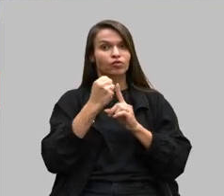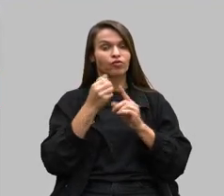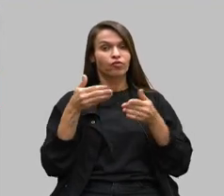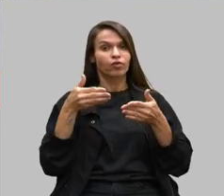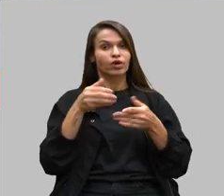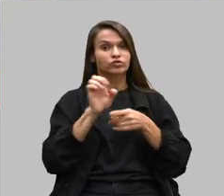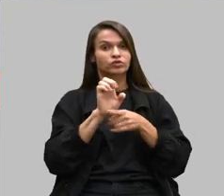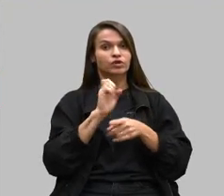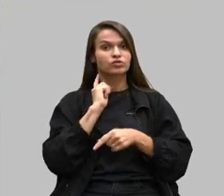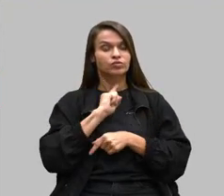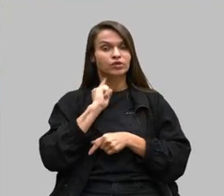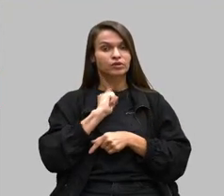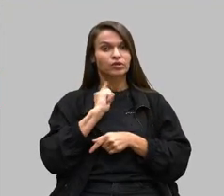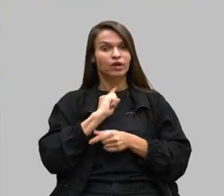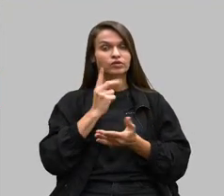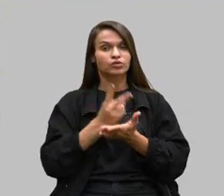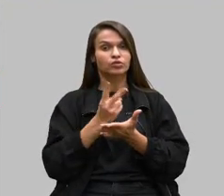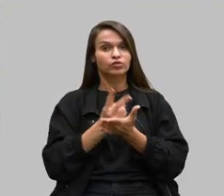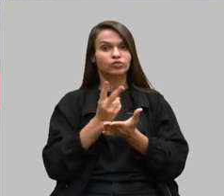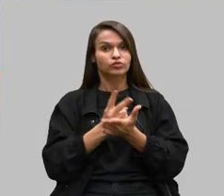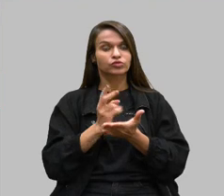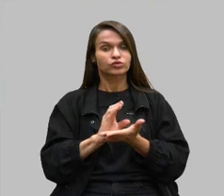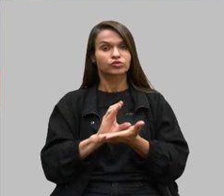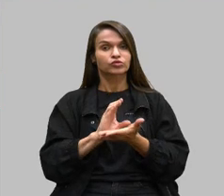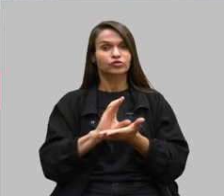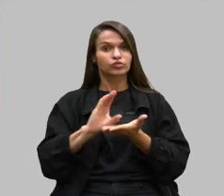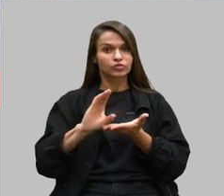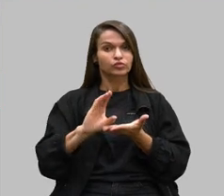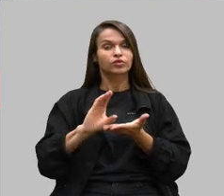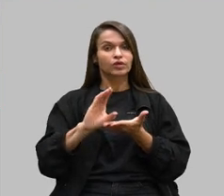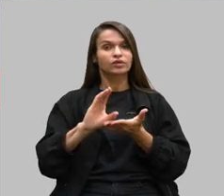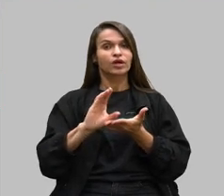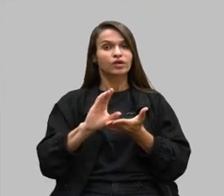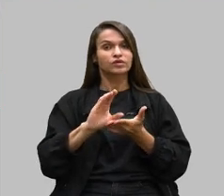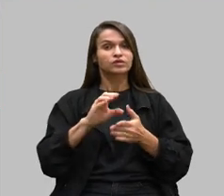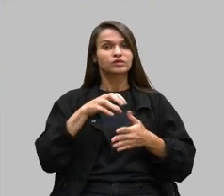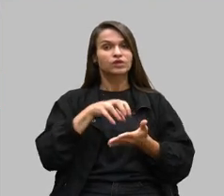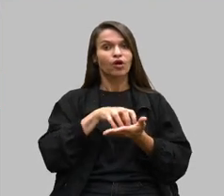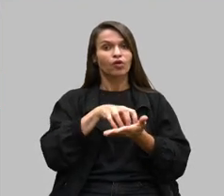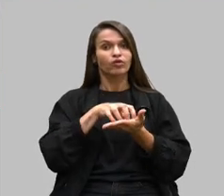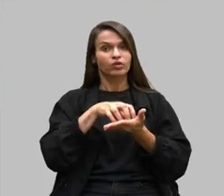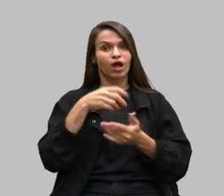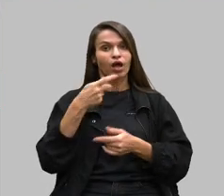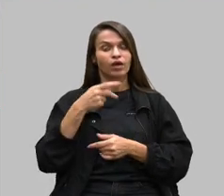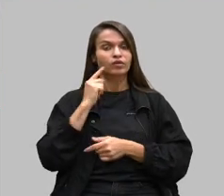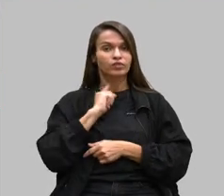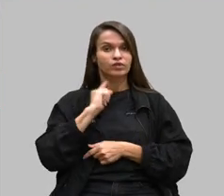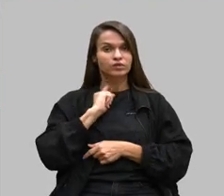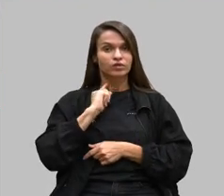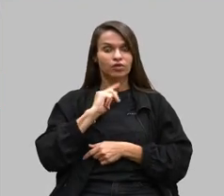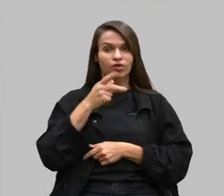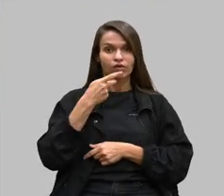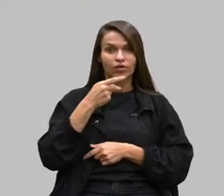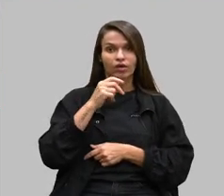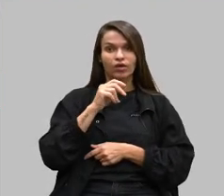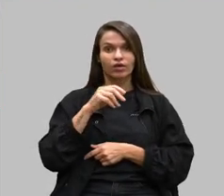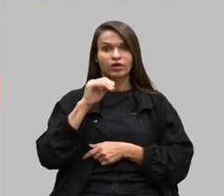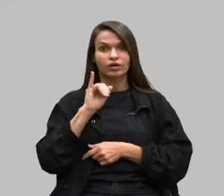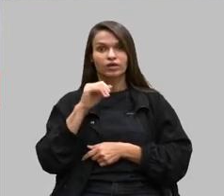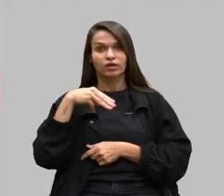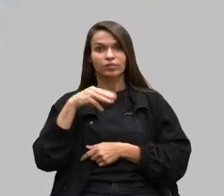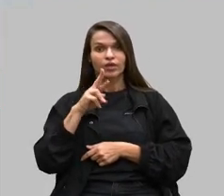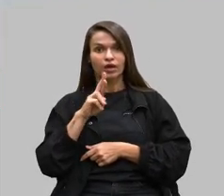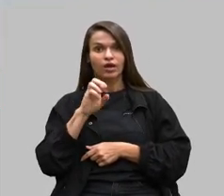Gerais então mantendo né os investimentos dessas rodovias aqui em Minas Gerais então quando a gente fala da mrss né eu entendo que é